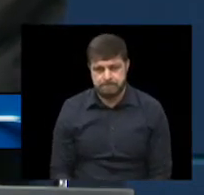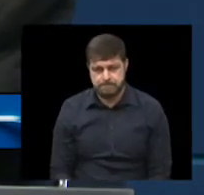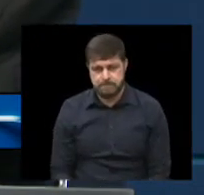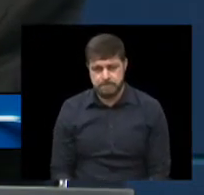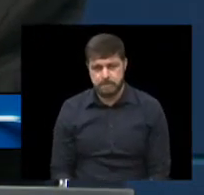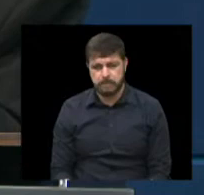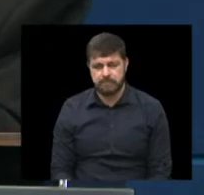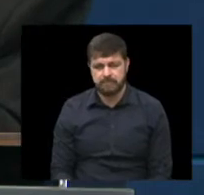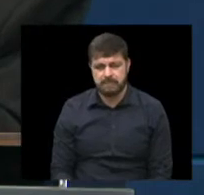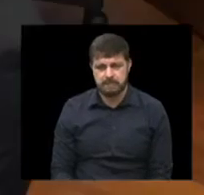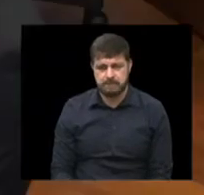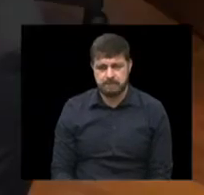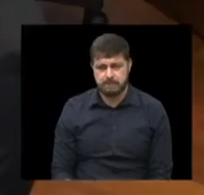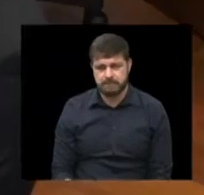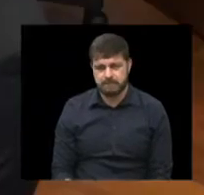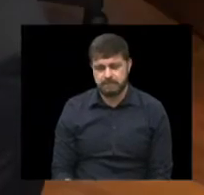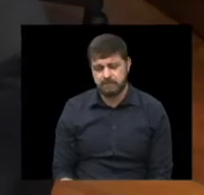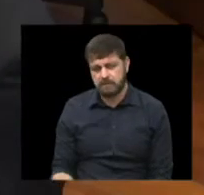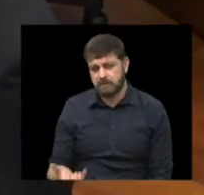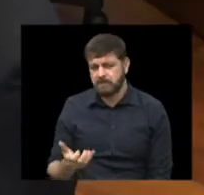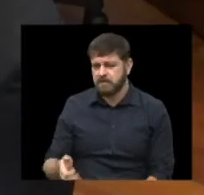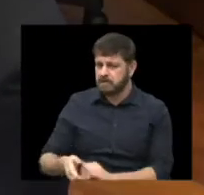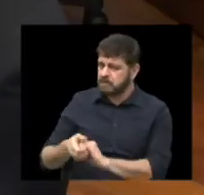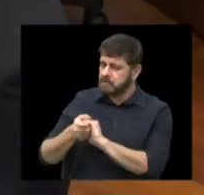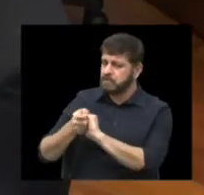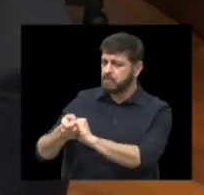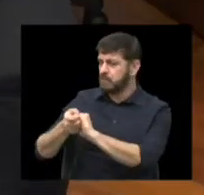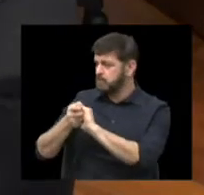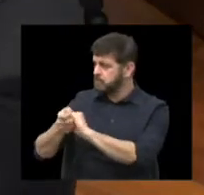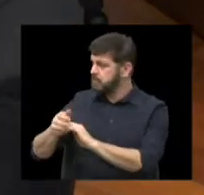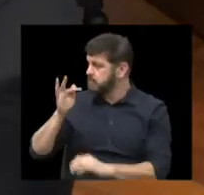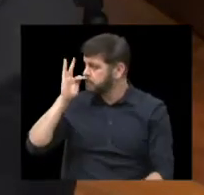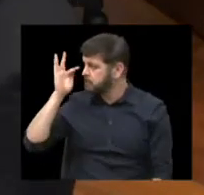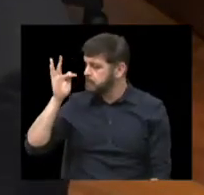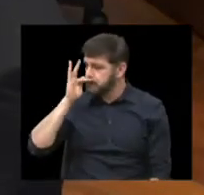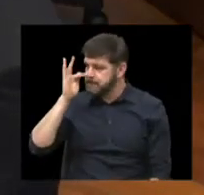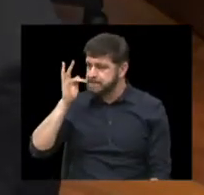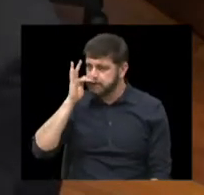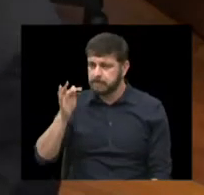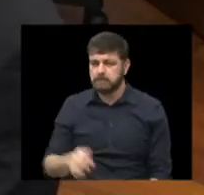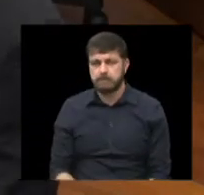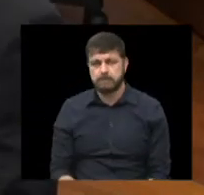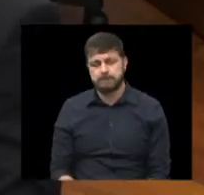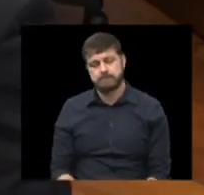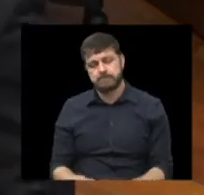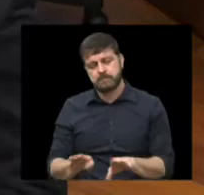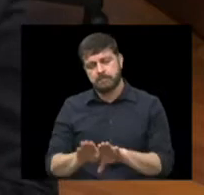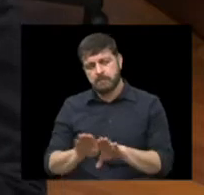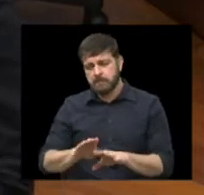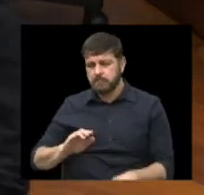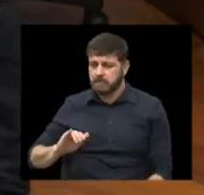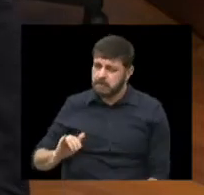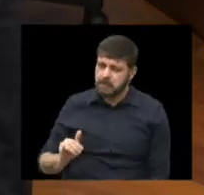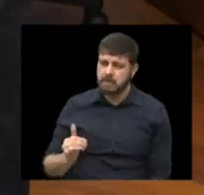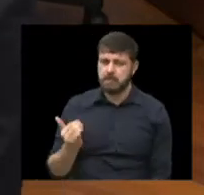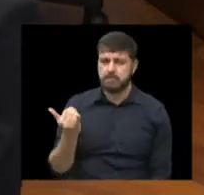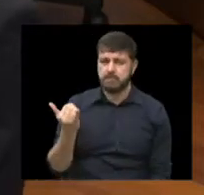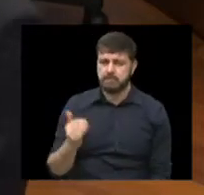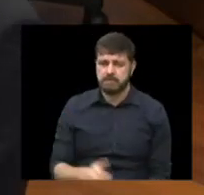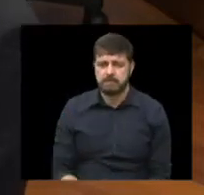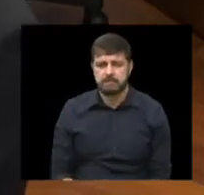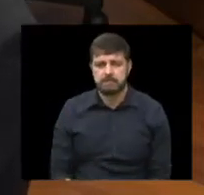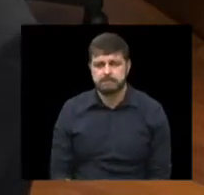tudo. Cumprimentar a Vossa Excelência pela fala e também aproveitar a oportunidade, o